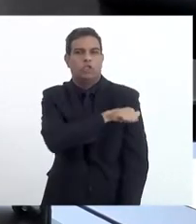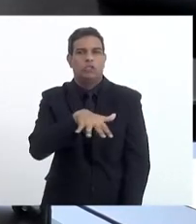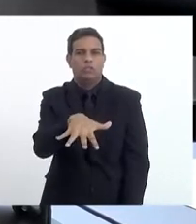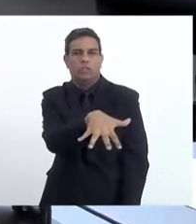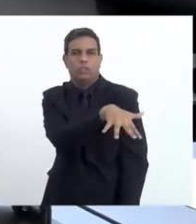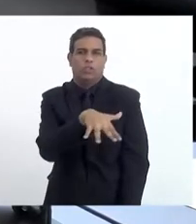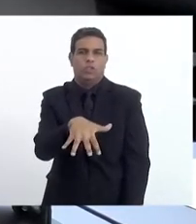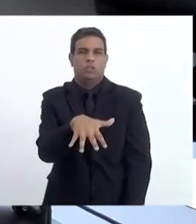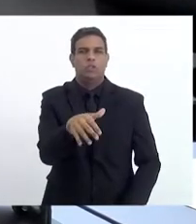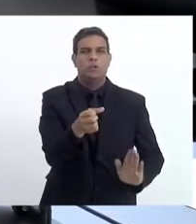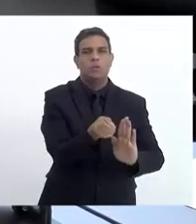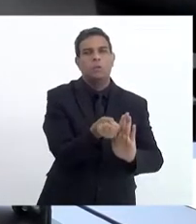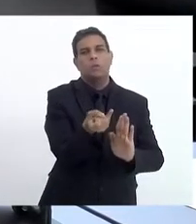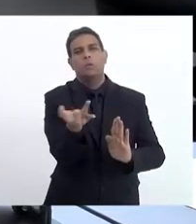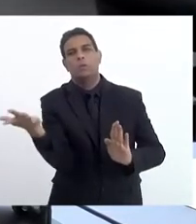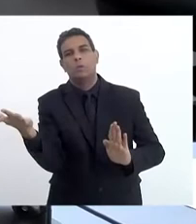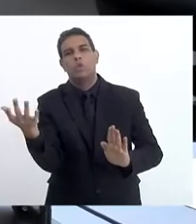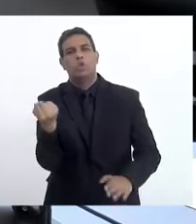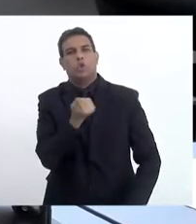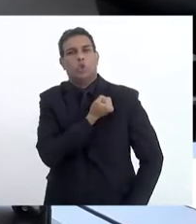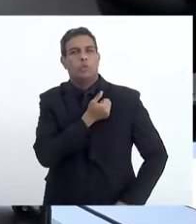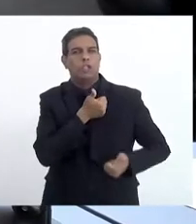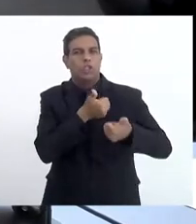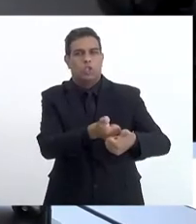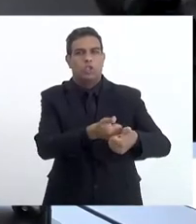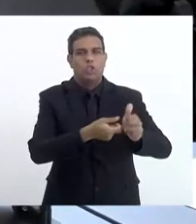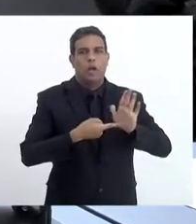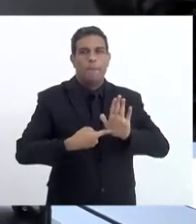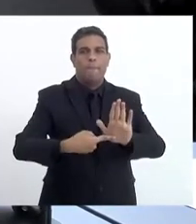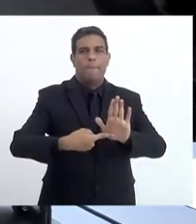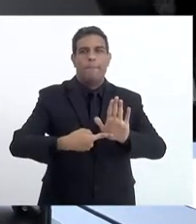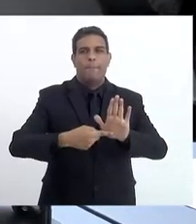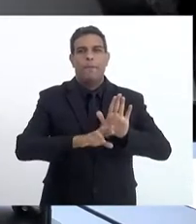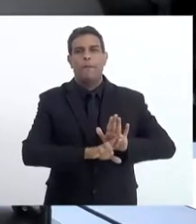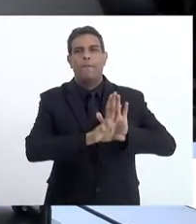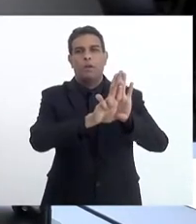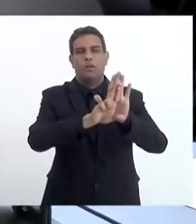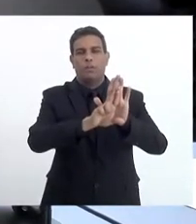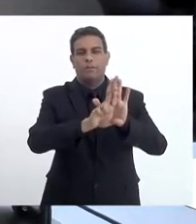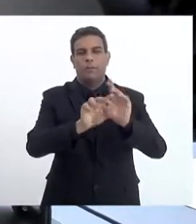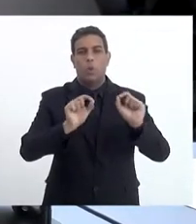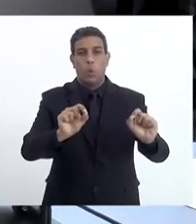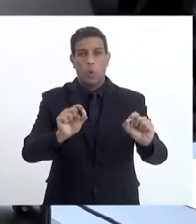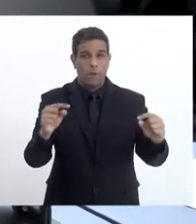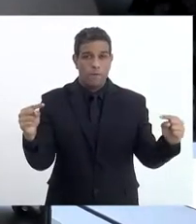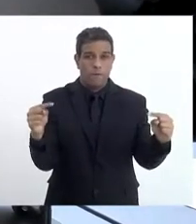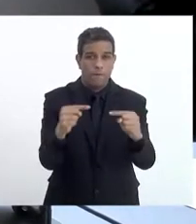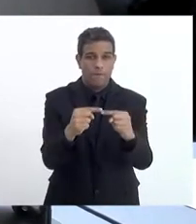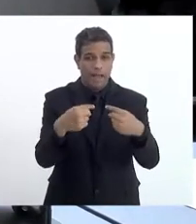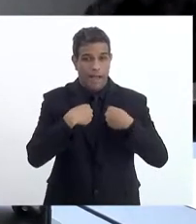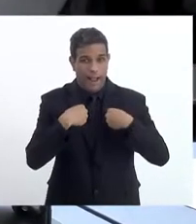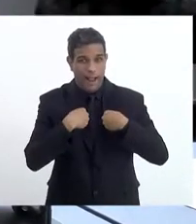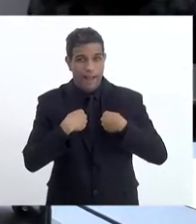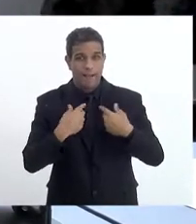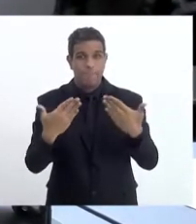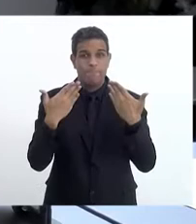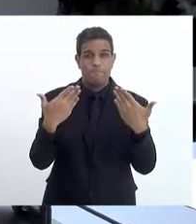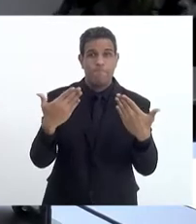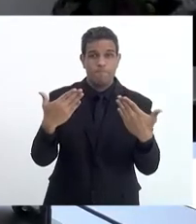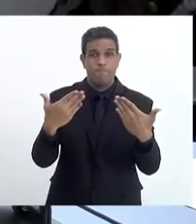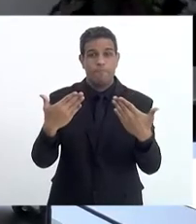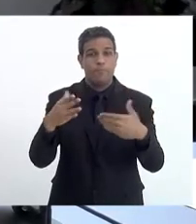nominal e montante a ser previamente apresentado pelo RI Previdência. Então, na verdade, eu estou dando o parecer